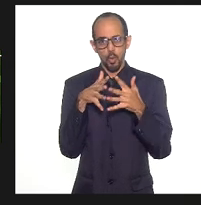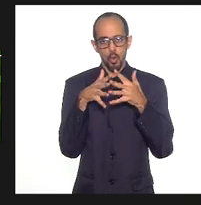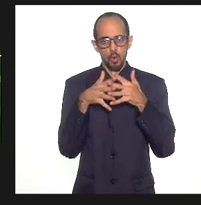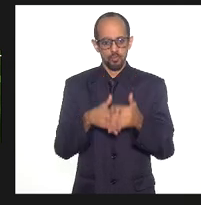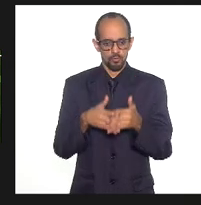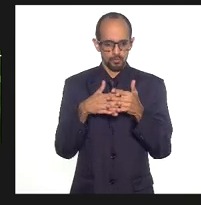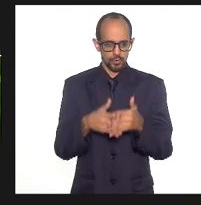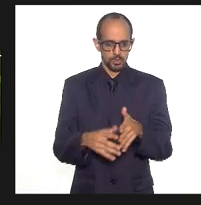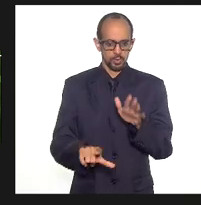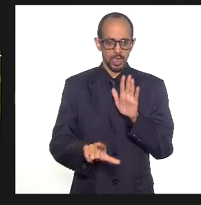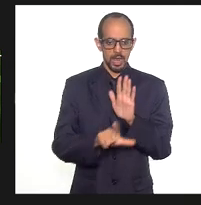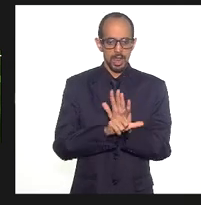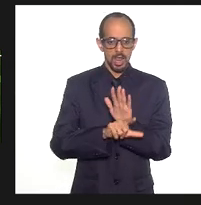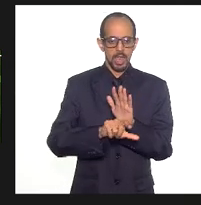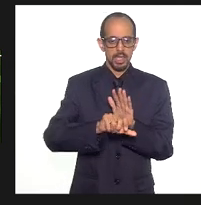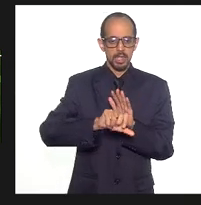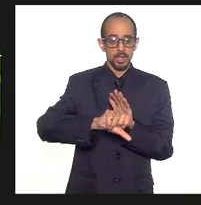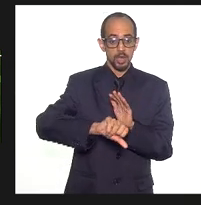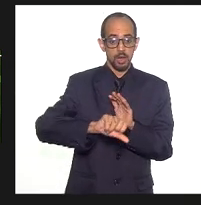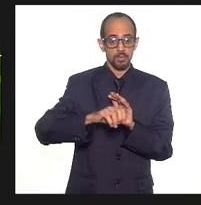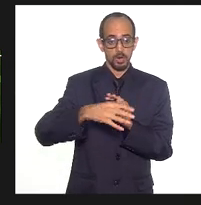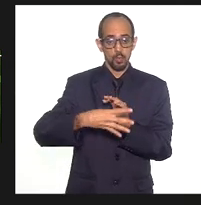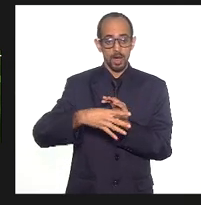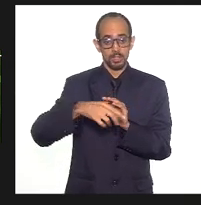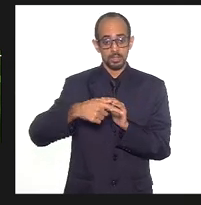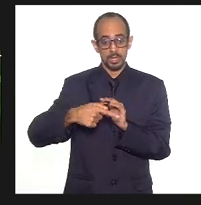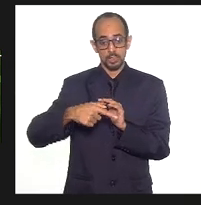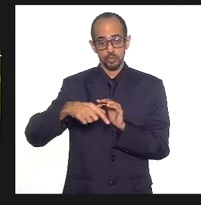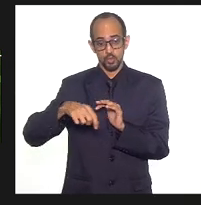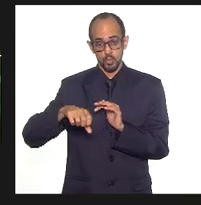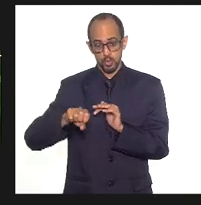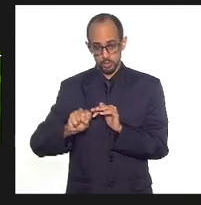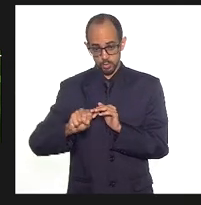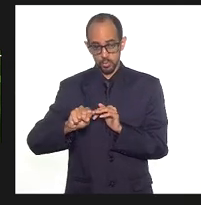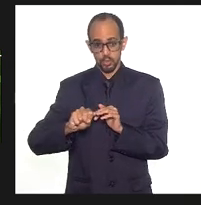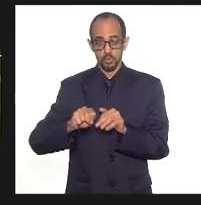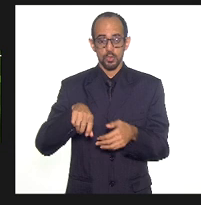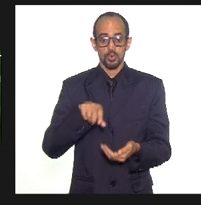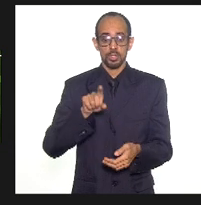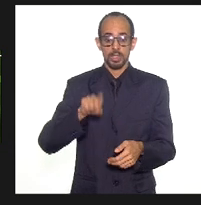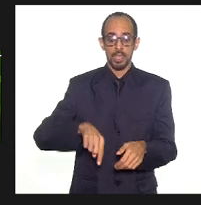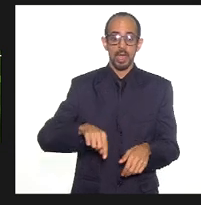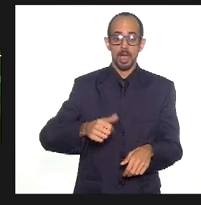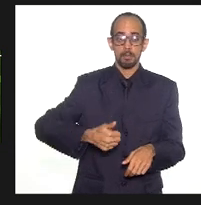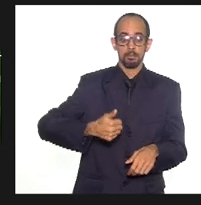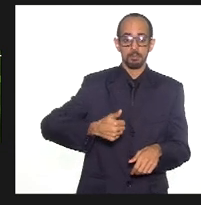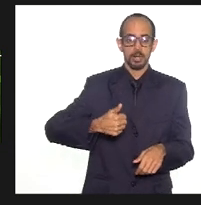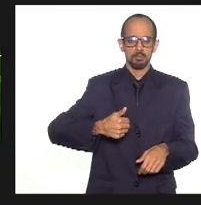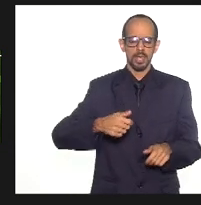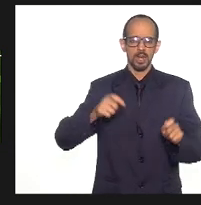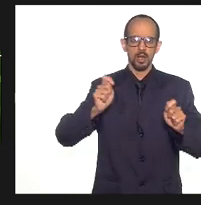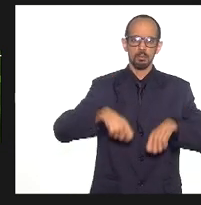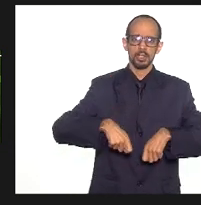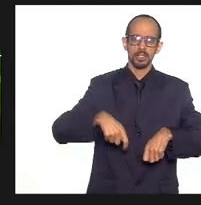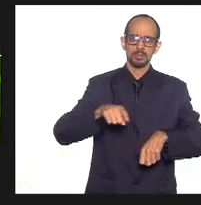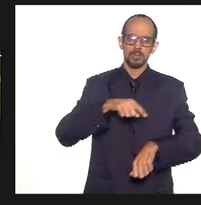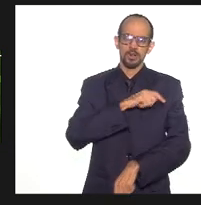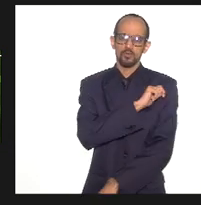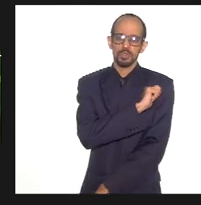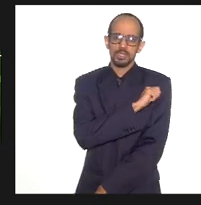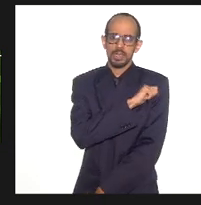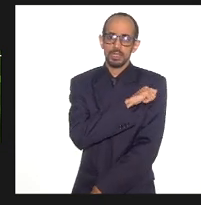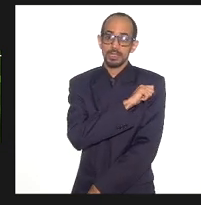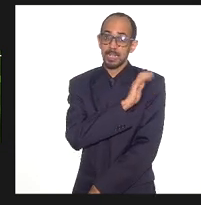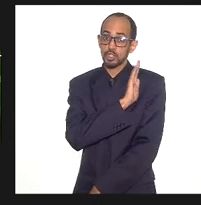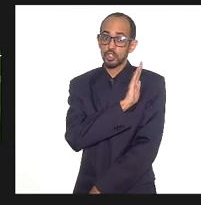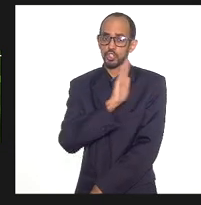Lei 9478, que atribuía à ANP a competência para fiscalizar diretamente ou